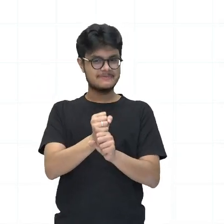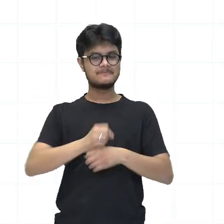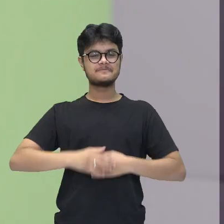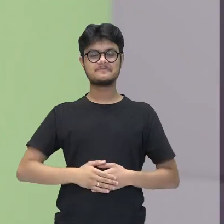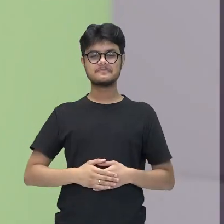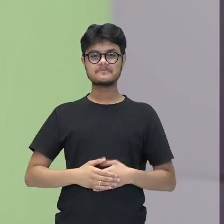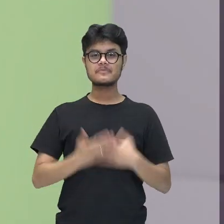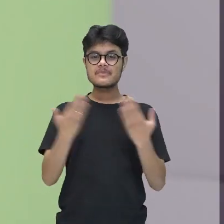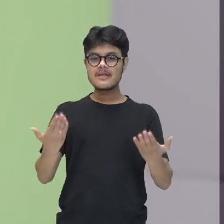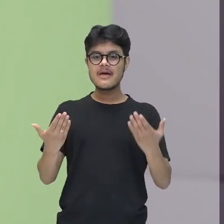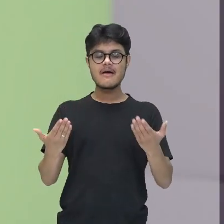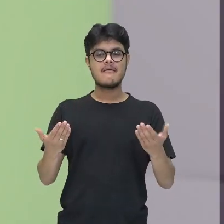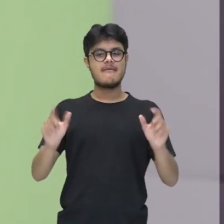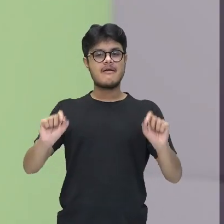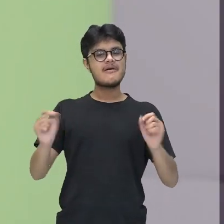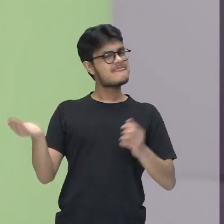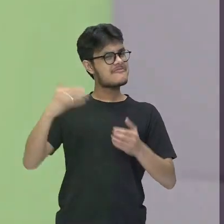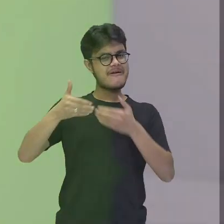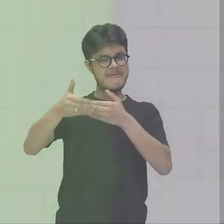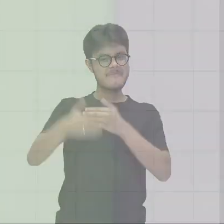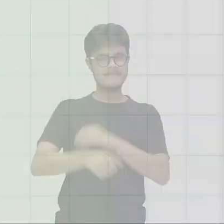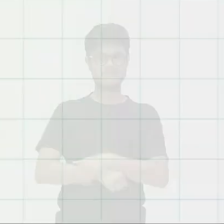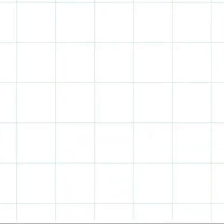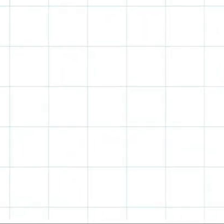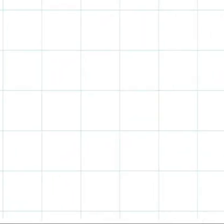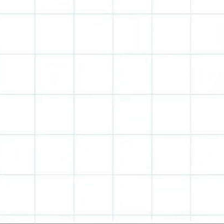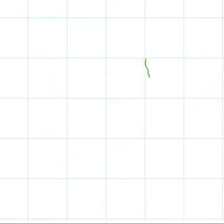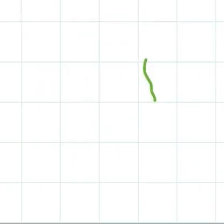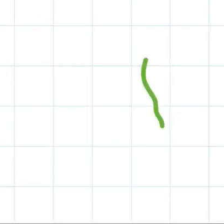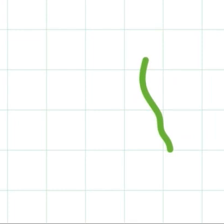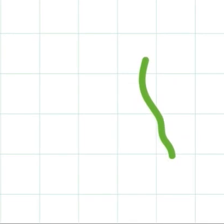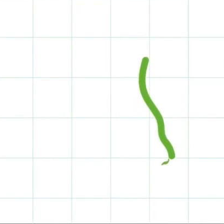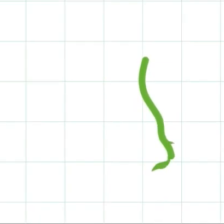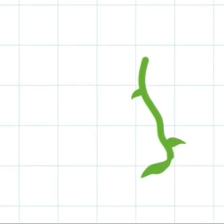Avaliação. Então, vamos para a nossa aula.